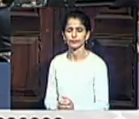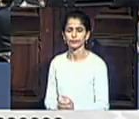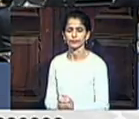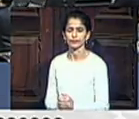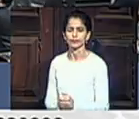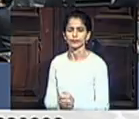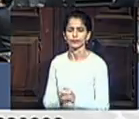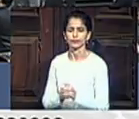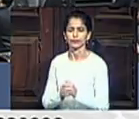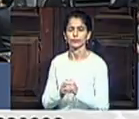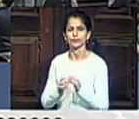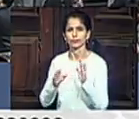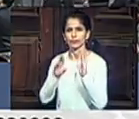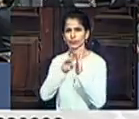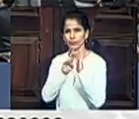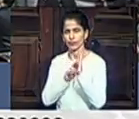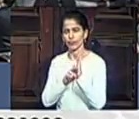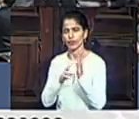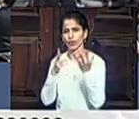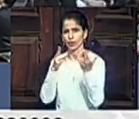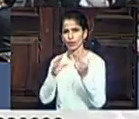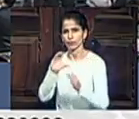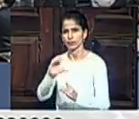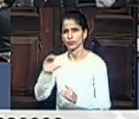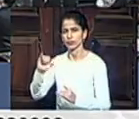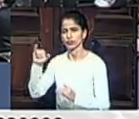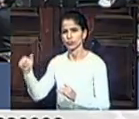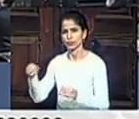Acompanho o parecer da CCJ.